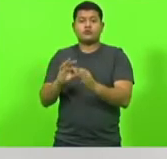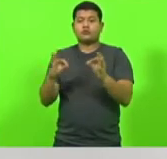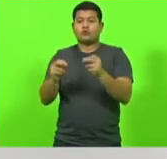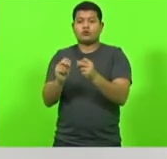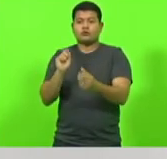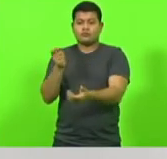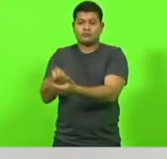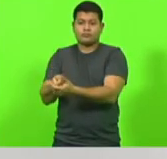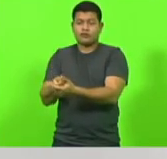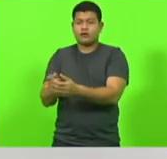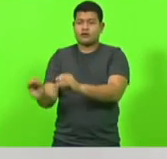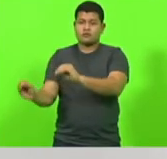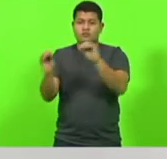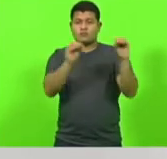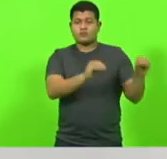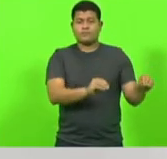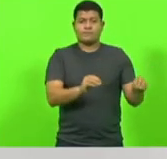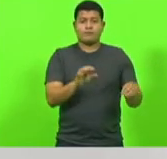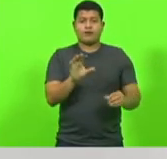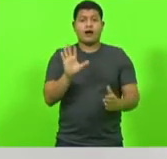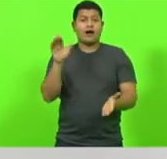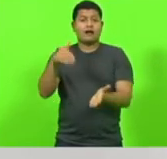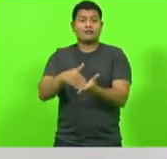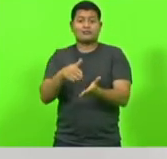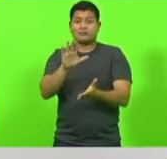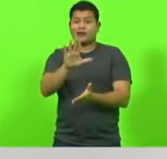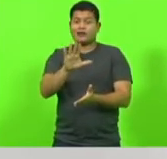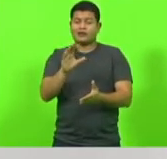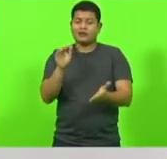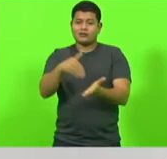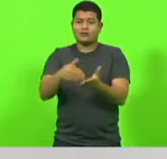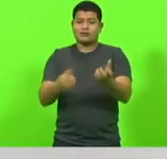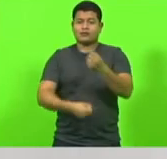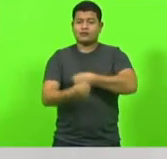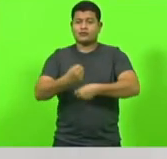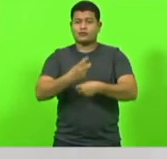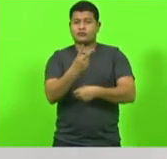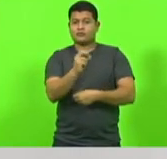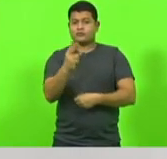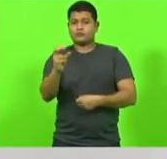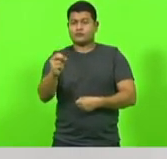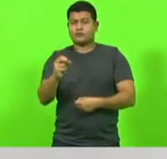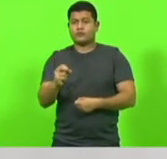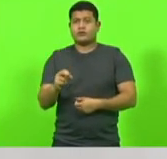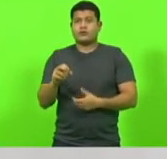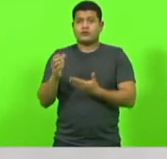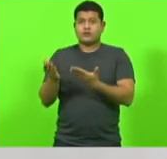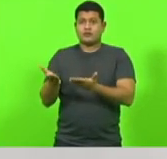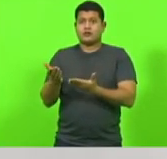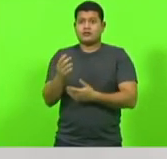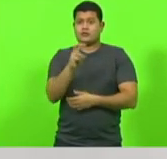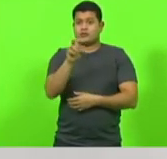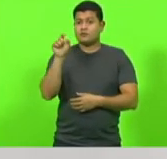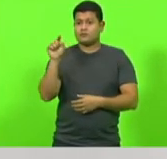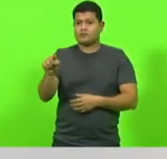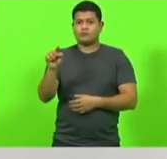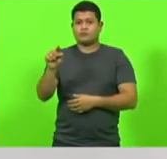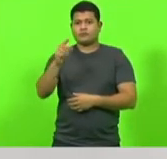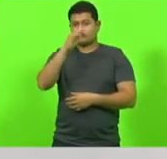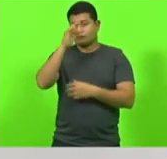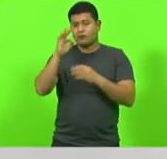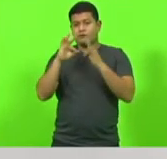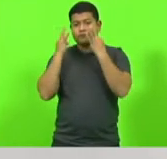famílias que estavam no parque, no Parque Estadual Serra Tabuleiro, apenas 6 foram indenizadas. Depois